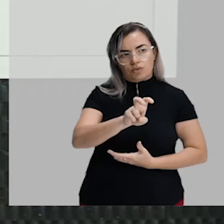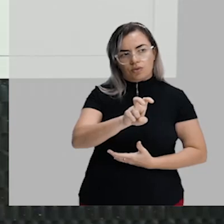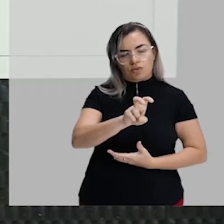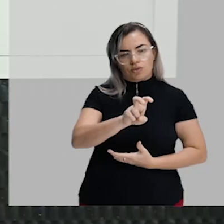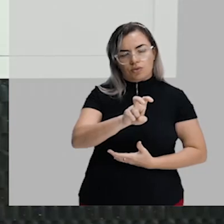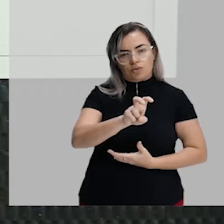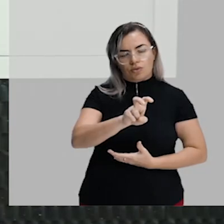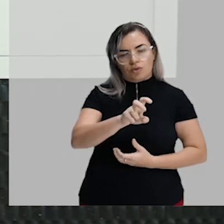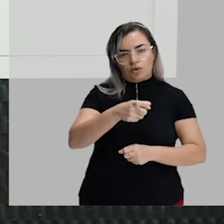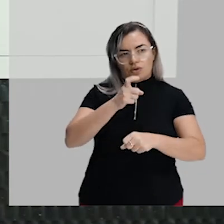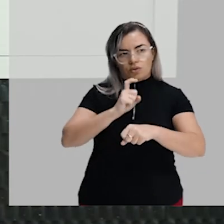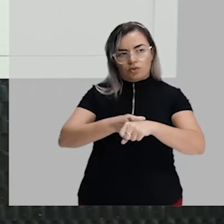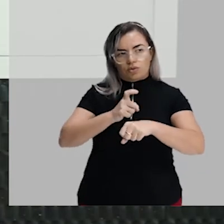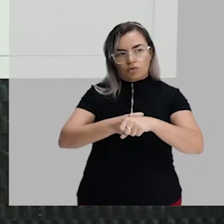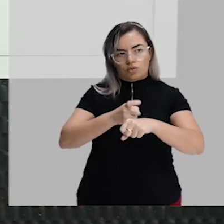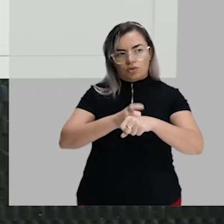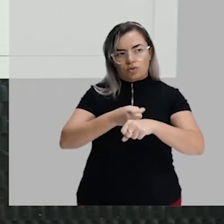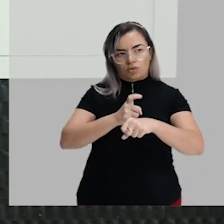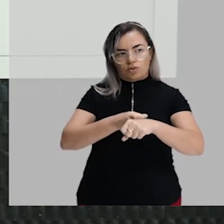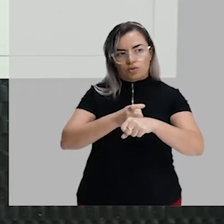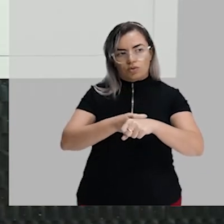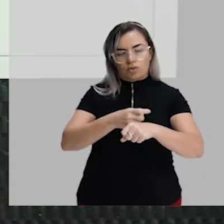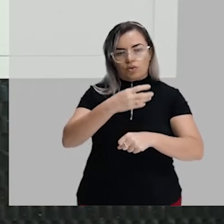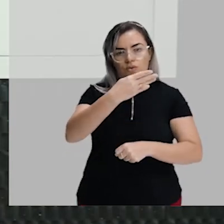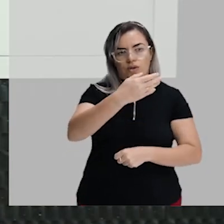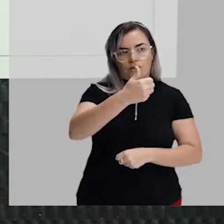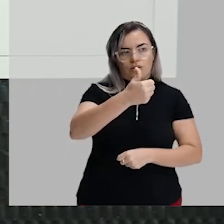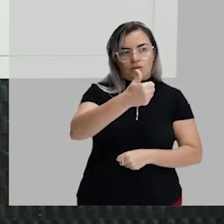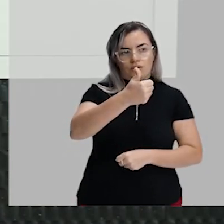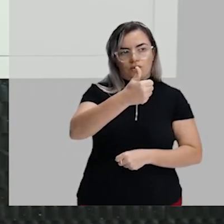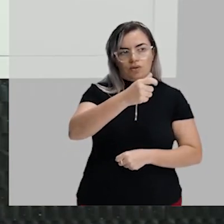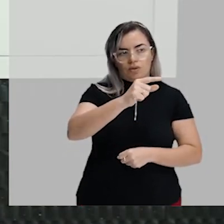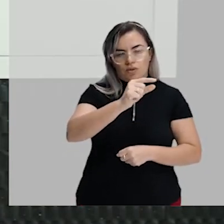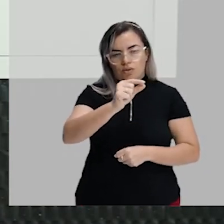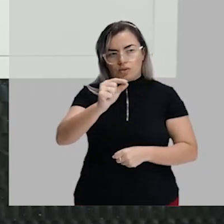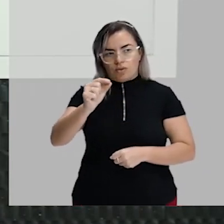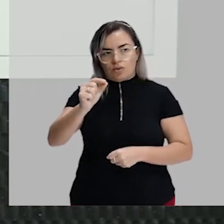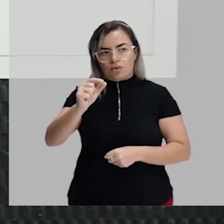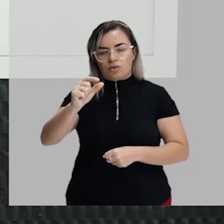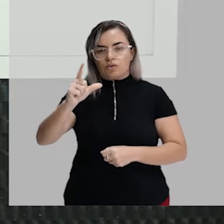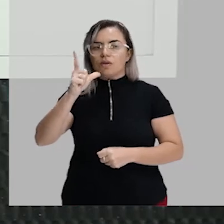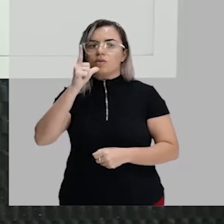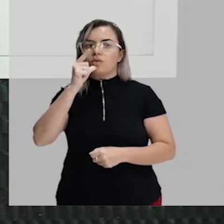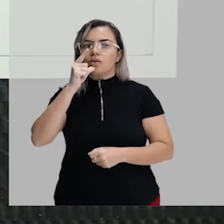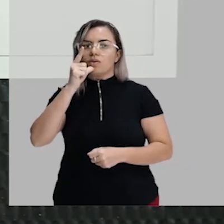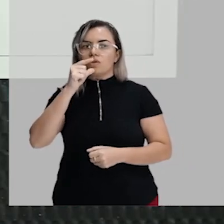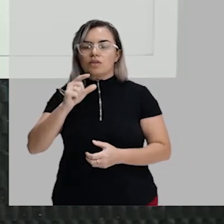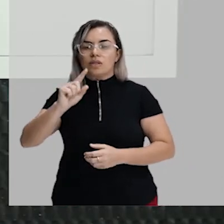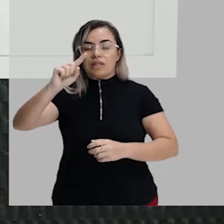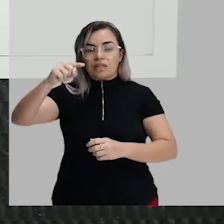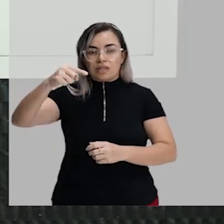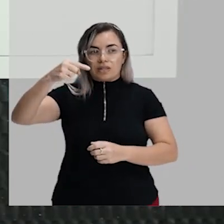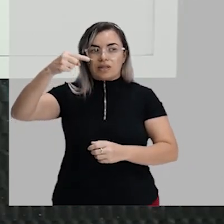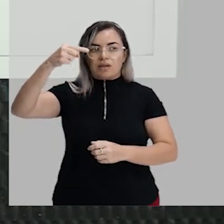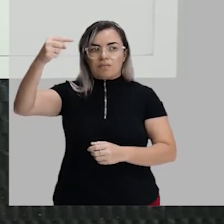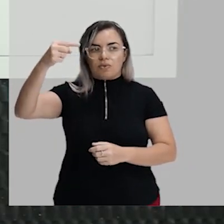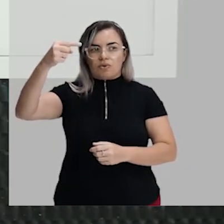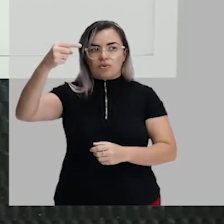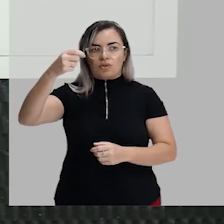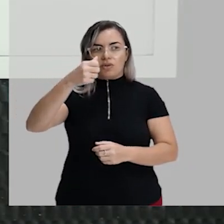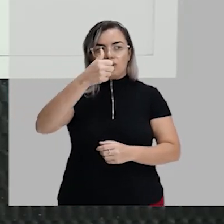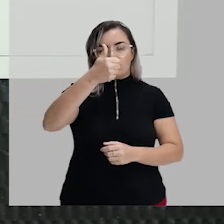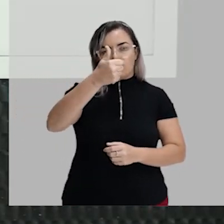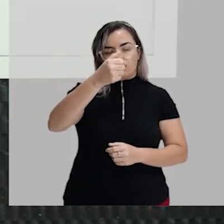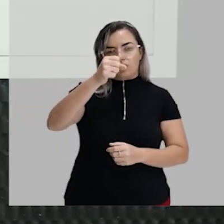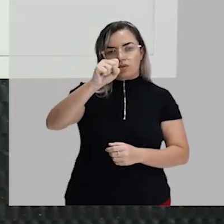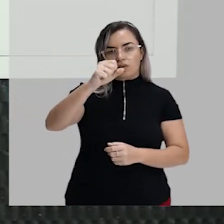sólido, né, do 41 a 82 é o estado líquido, e acima do 82 é o estado de gás, ou estado de vapor.